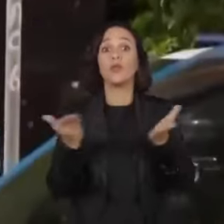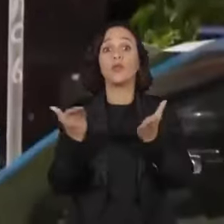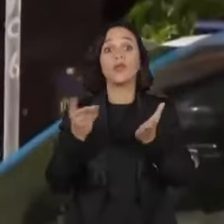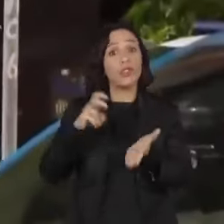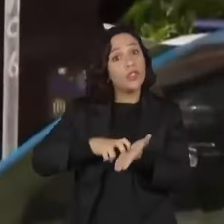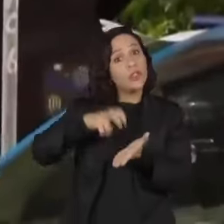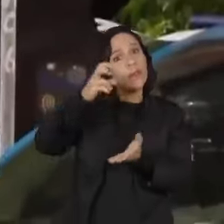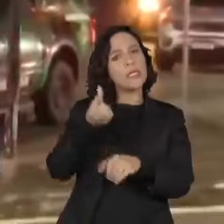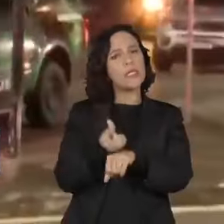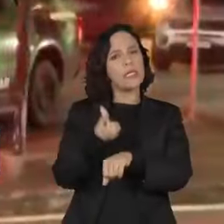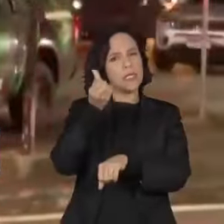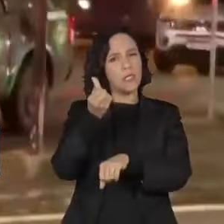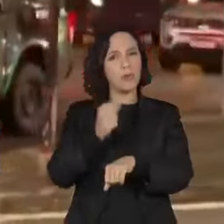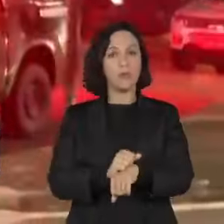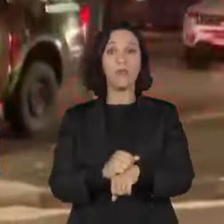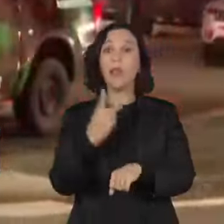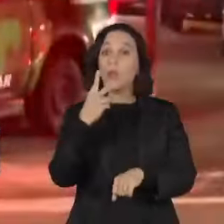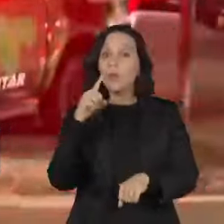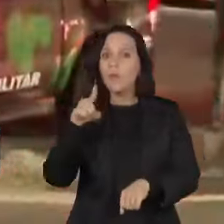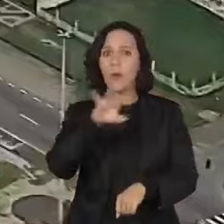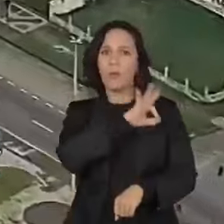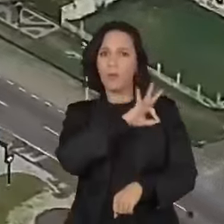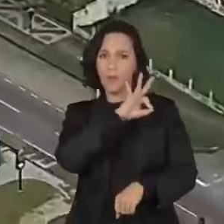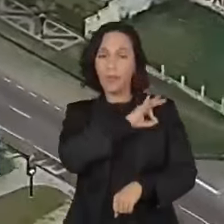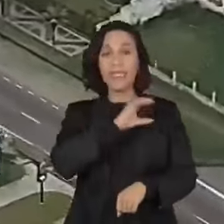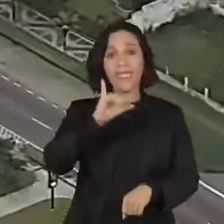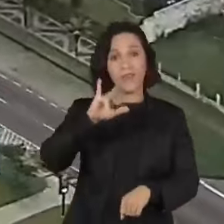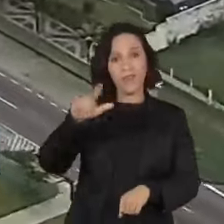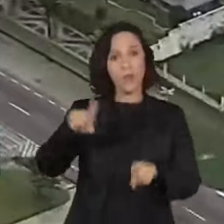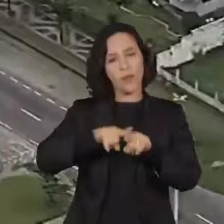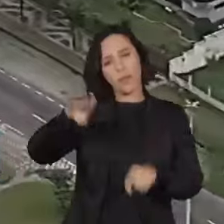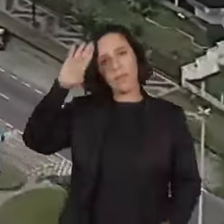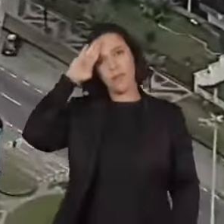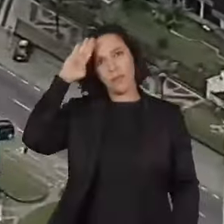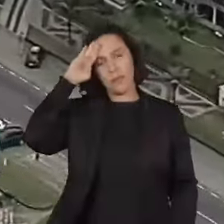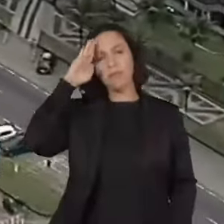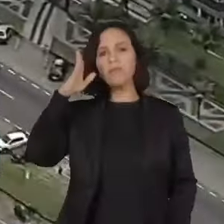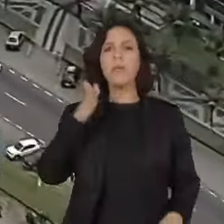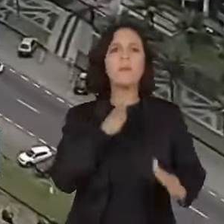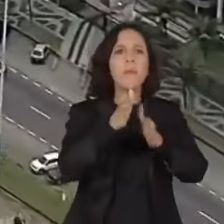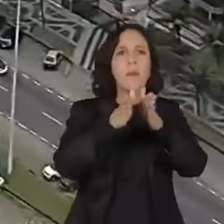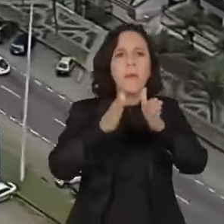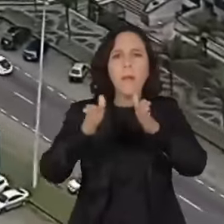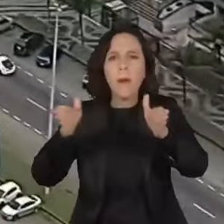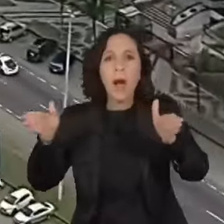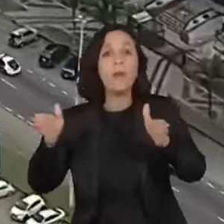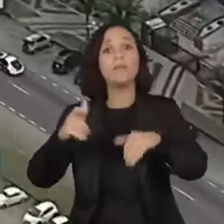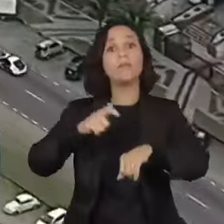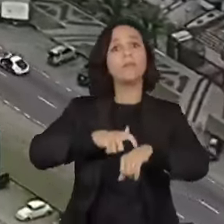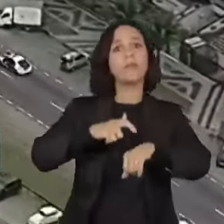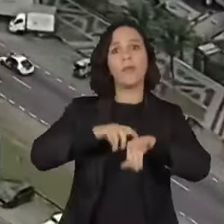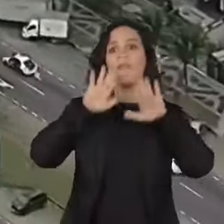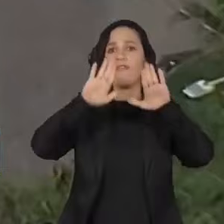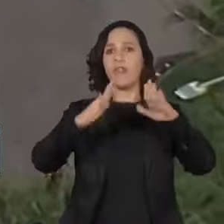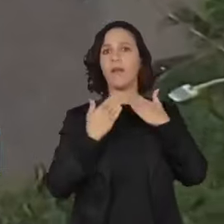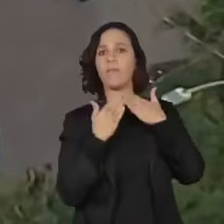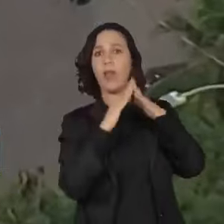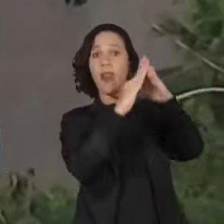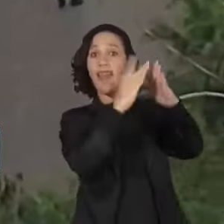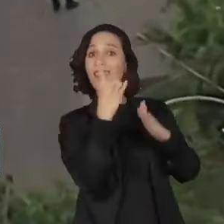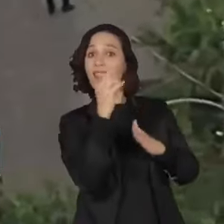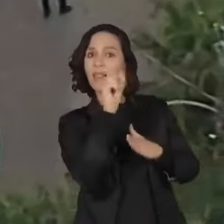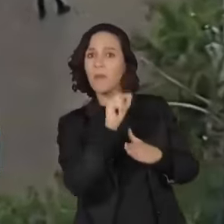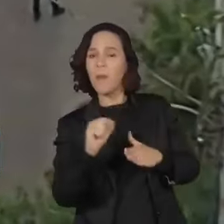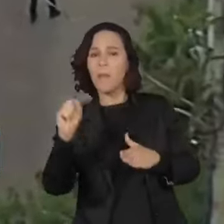manhã 2000 policiais civis e militares vão ficar por tempo indeterminado em 10 comunidades de